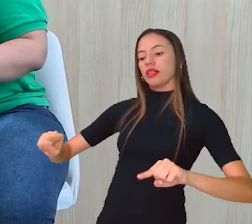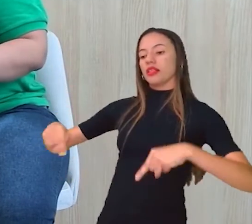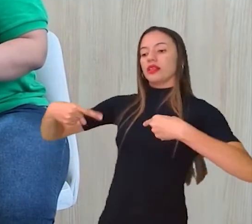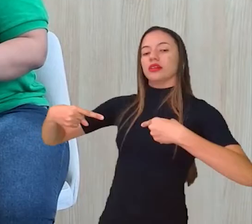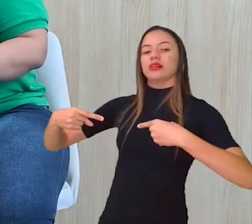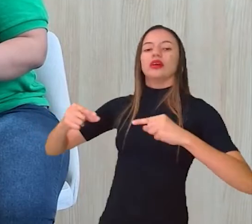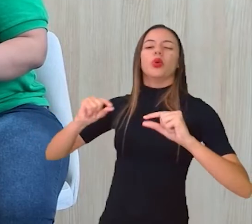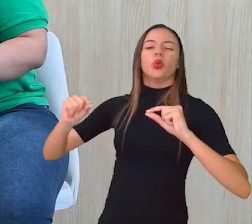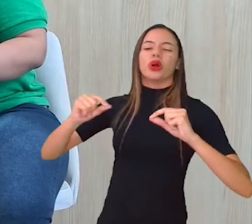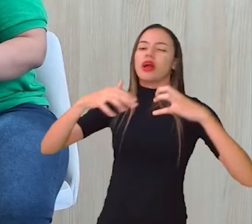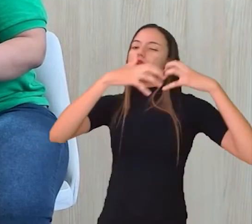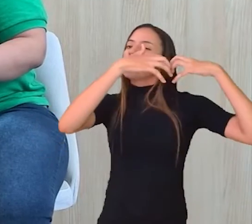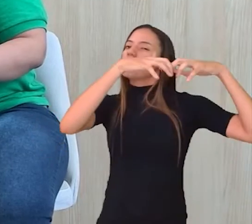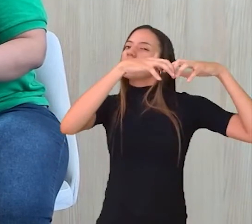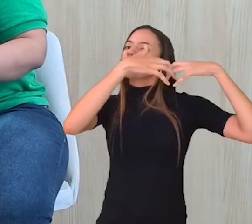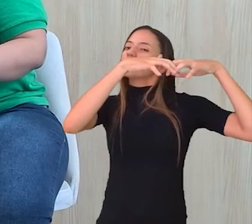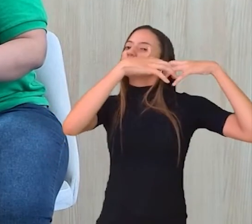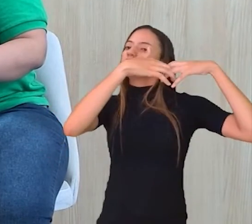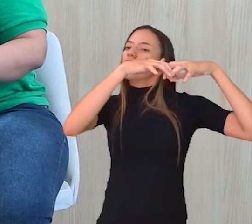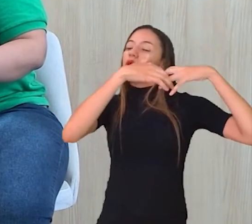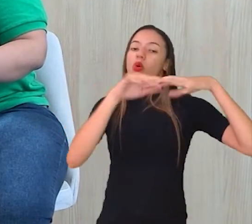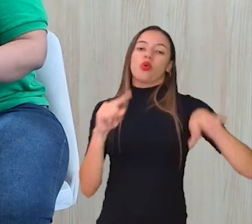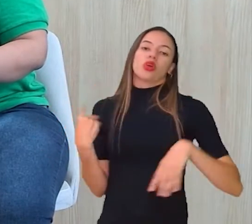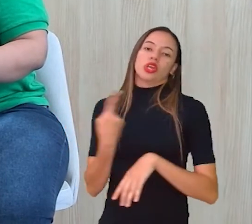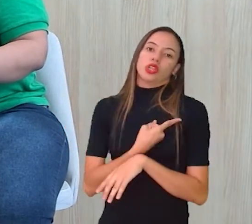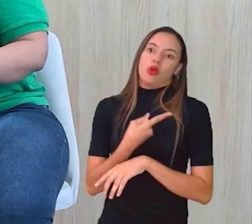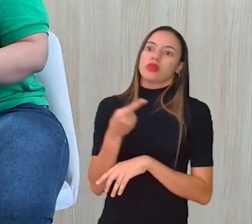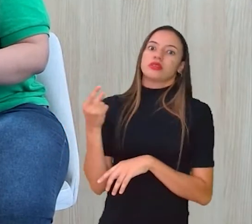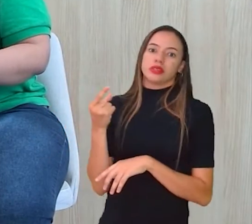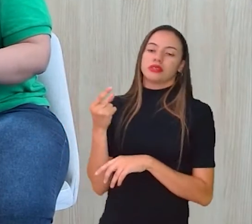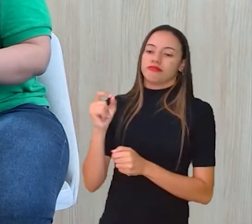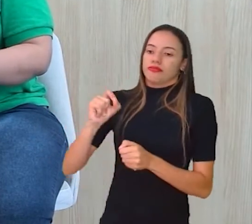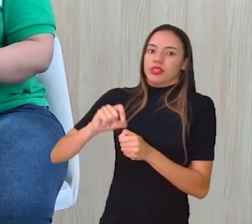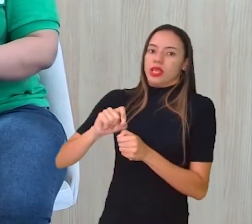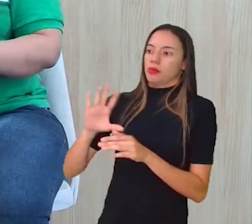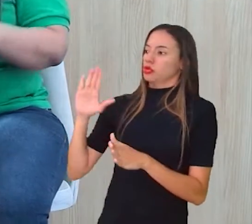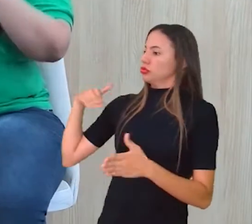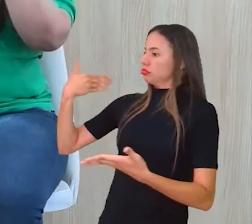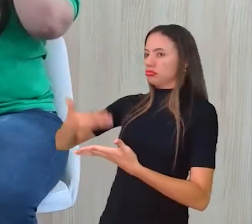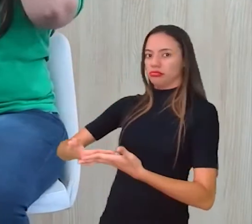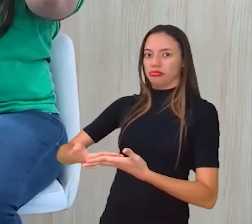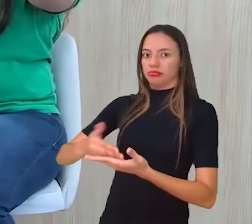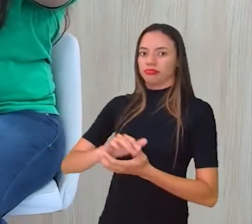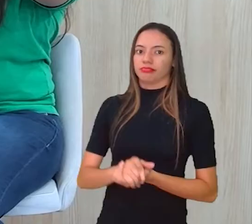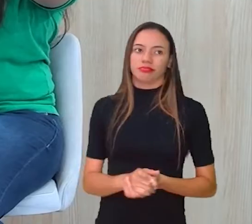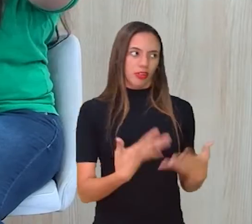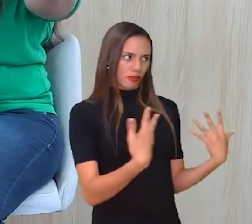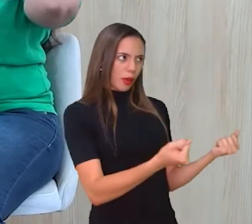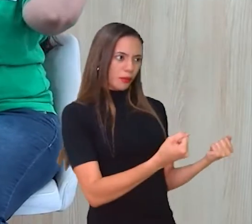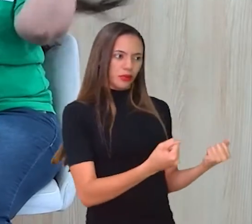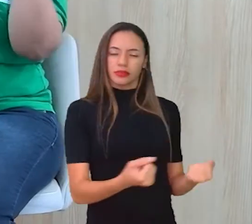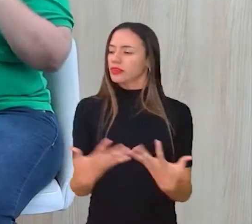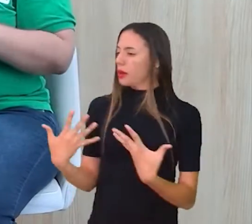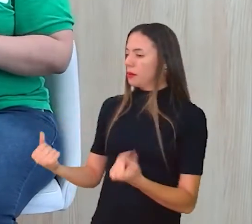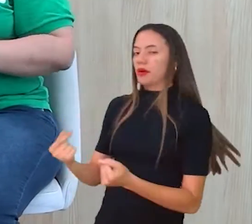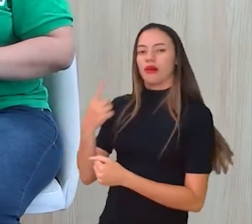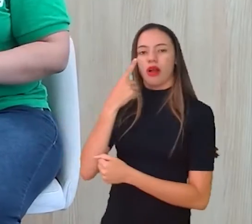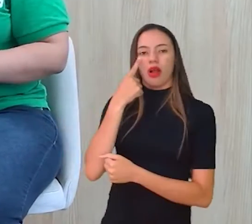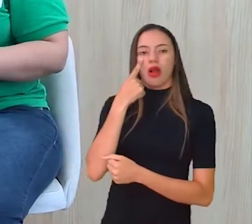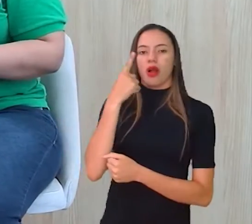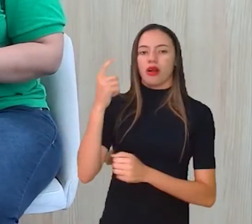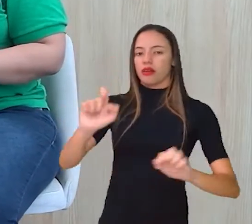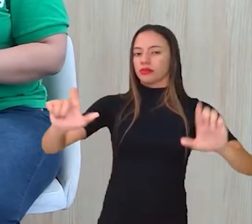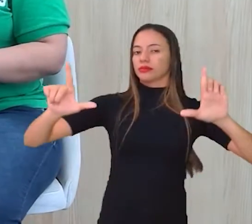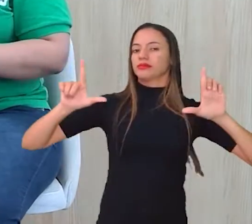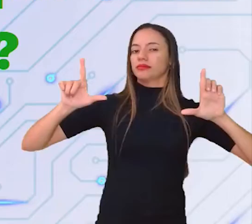uma reflexão do que a gente fez até então, tá certo? Então, vamos lá? Vamos lá, dá uma olhadinha. Joga